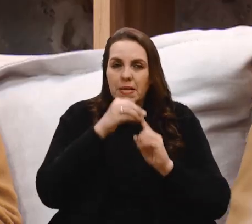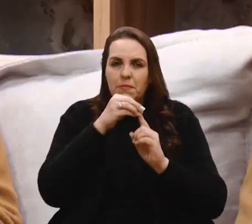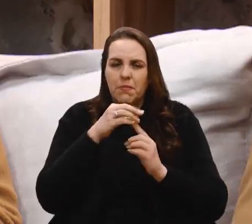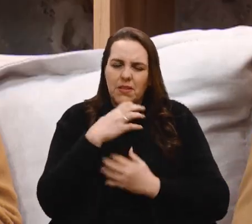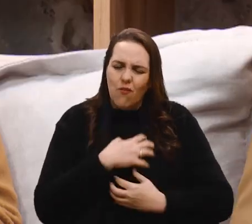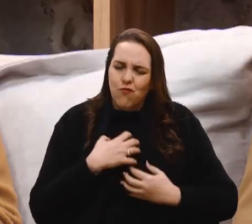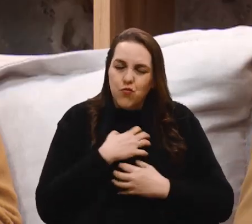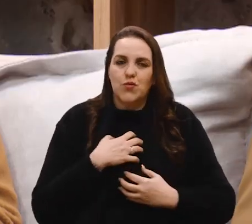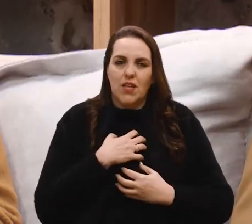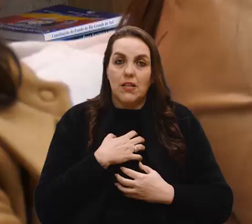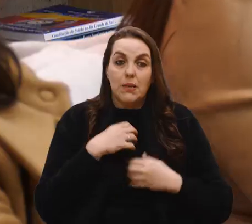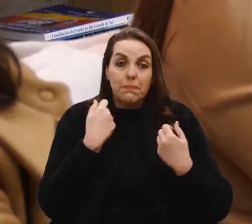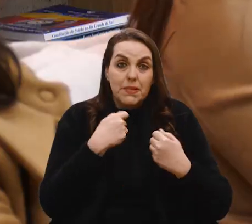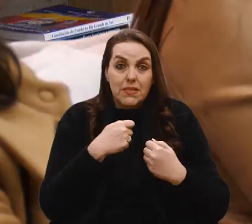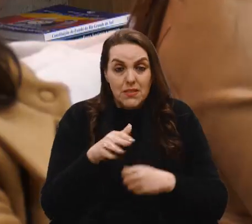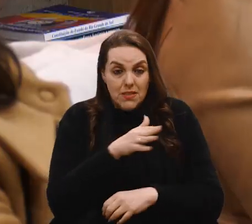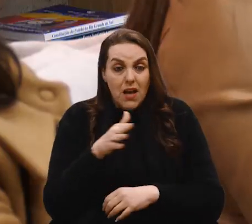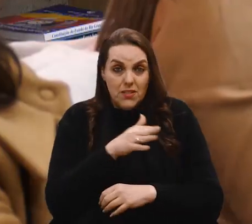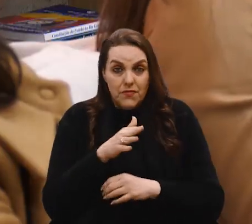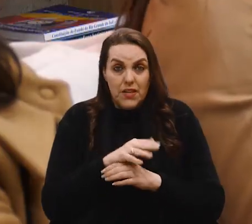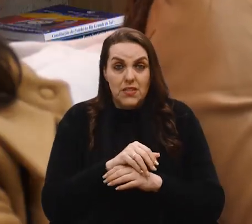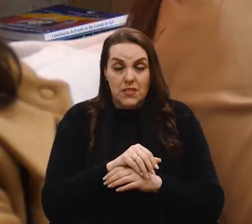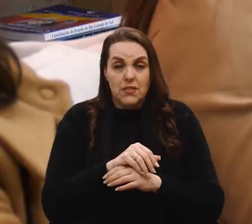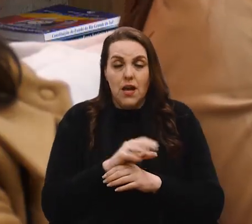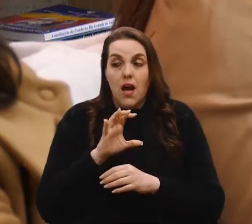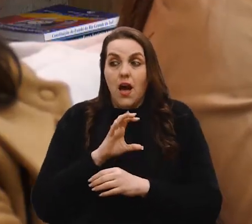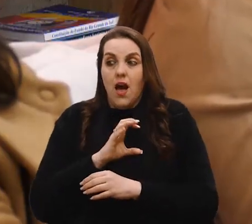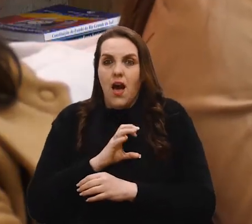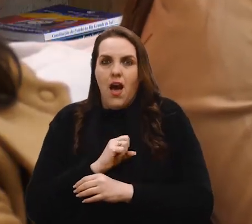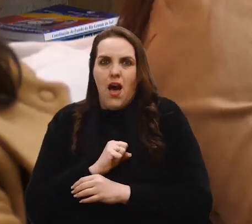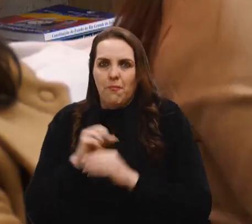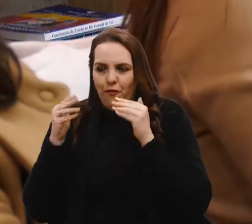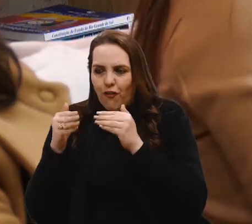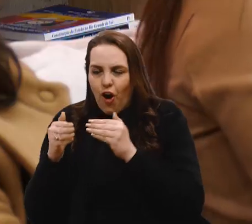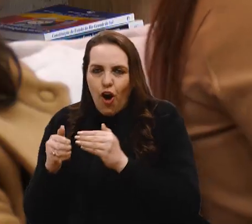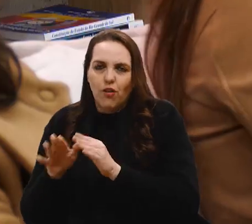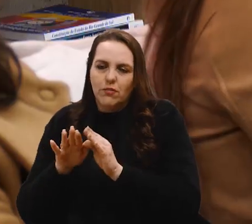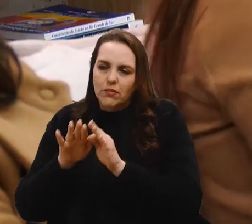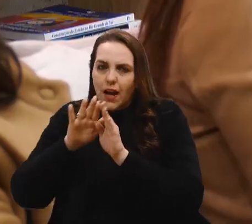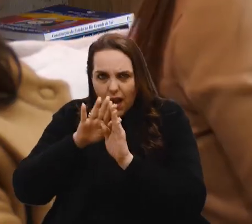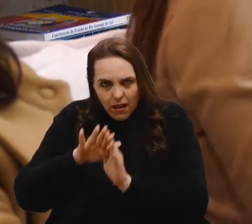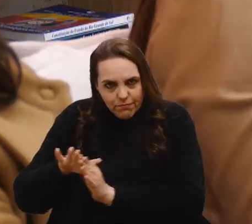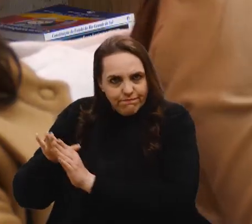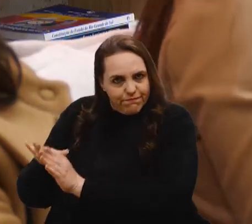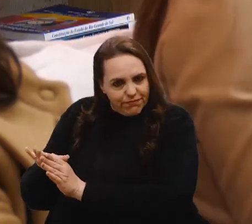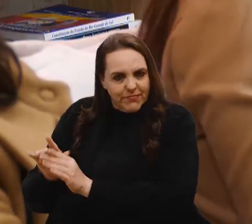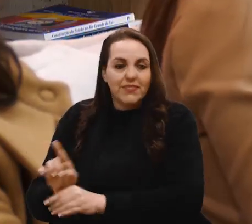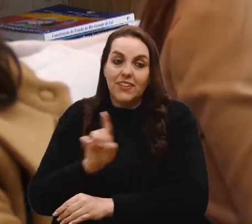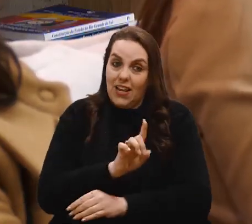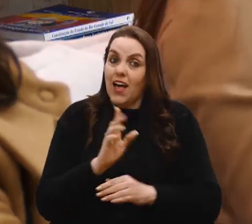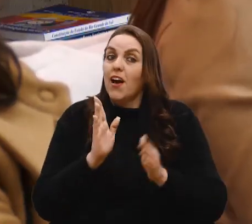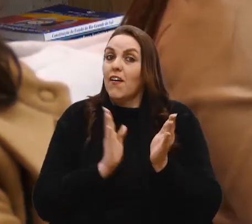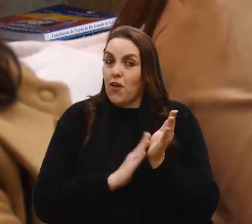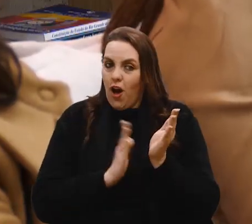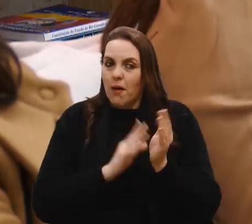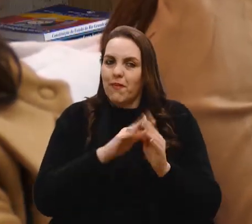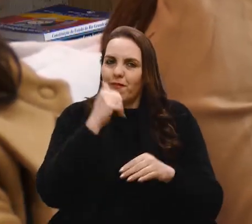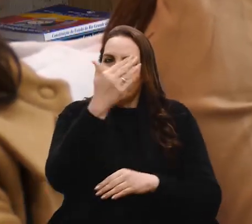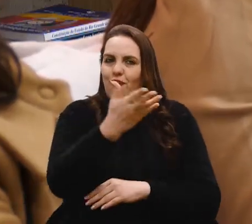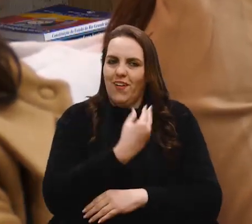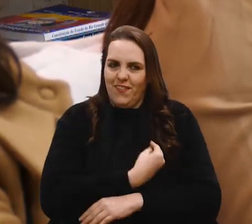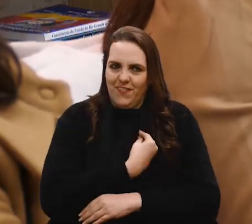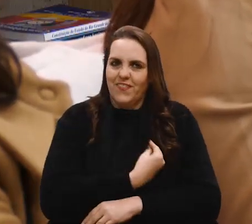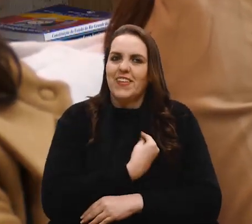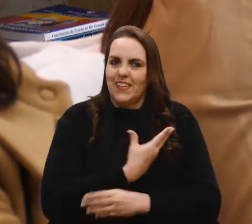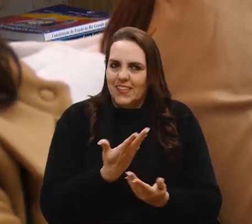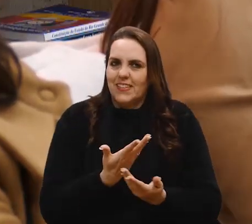frustração, de que ele precisa, por vezes, sair daquilo que ele ama fazer, né? Até porque a vida de fora vai cobrar isso, né?